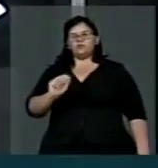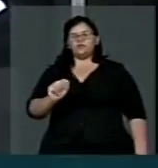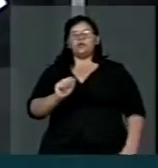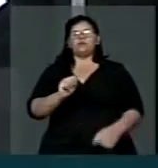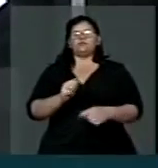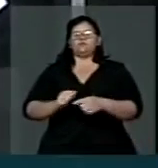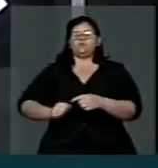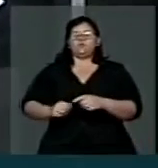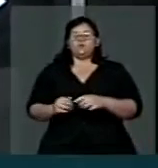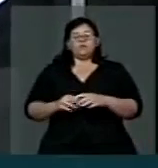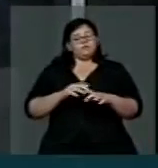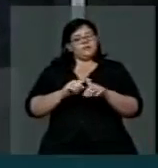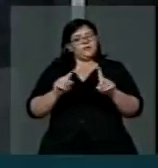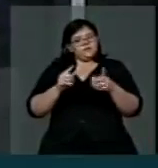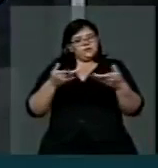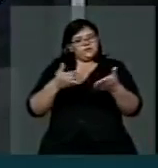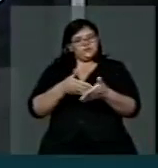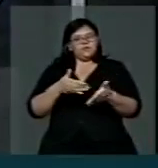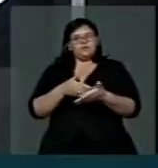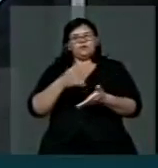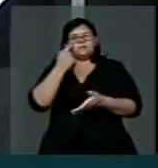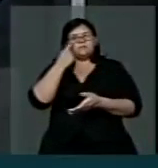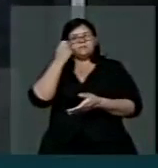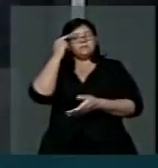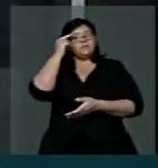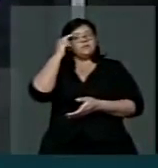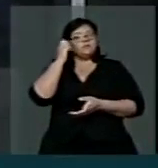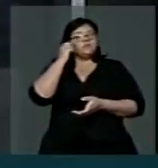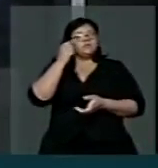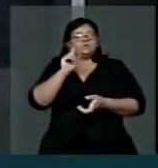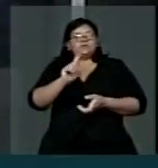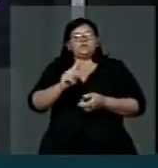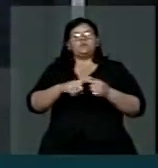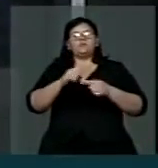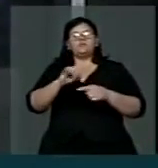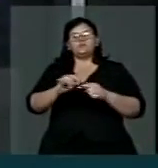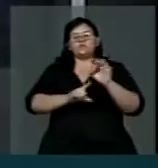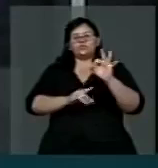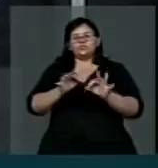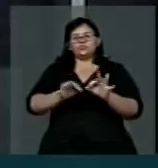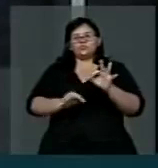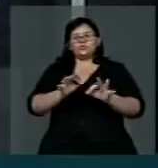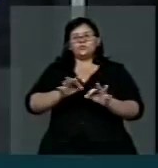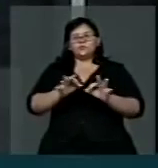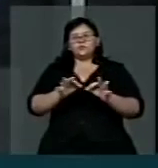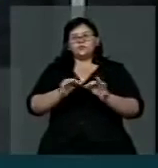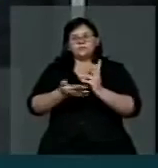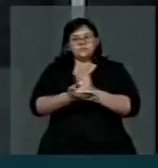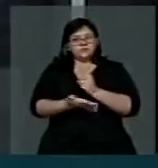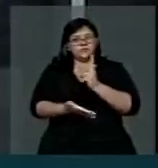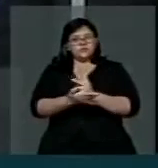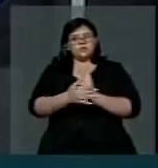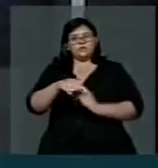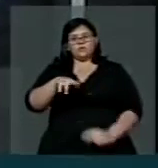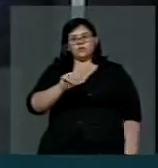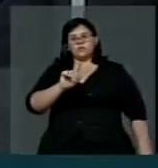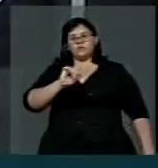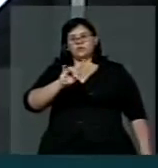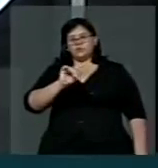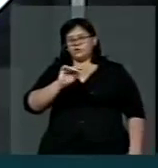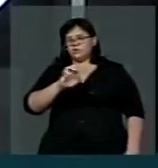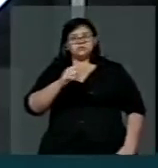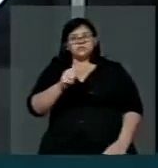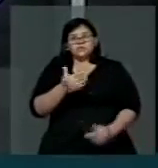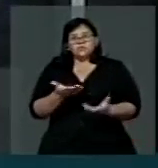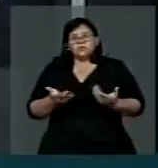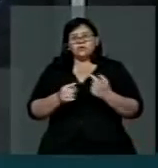interna. Seria até irrefletido supor que os juízes não tenham qualidade e discernimento suficiente para